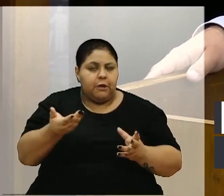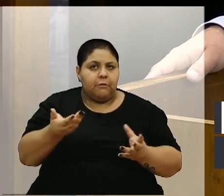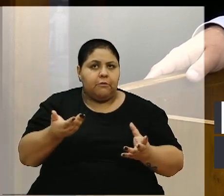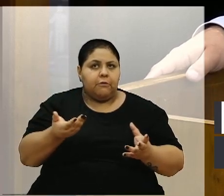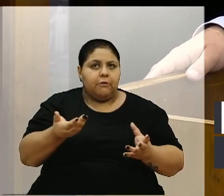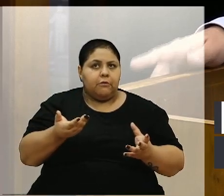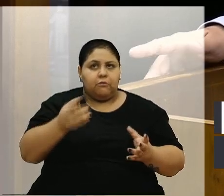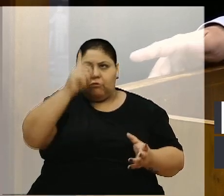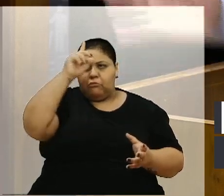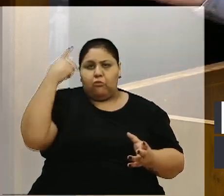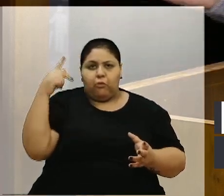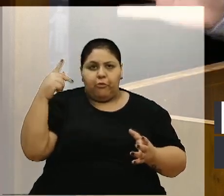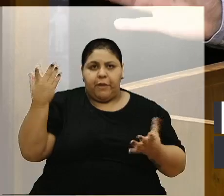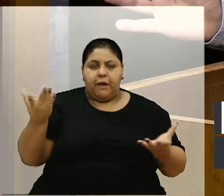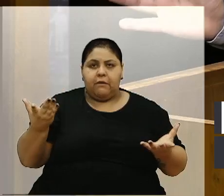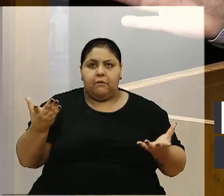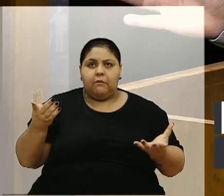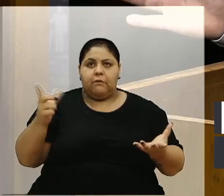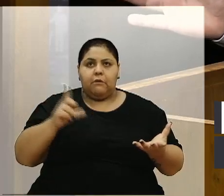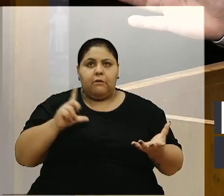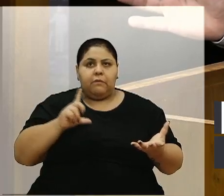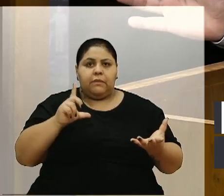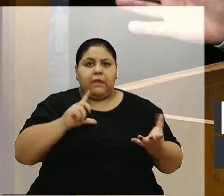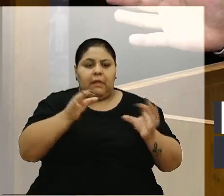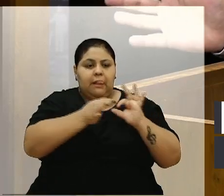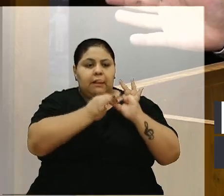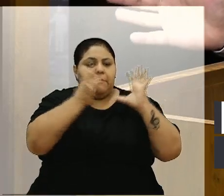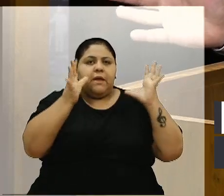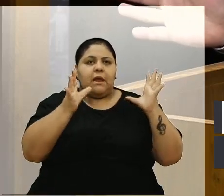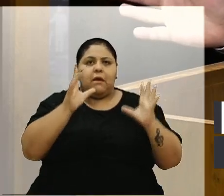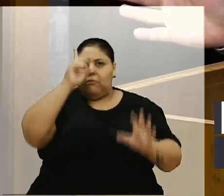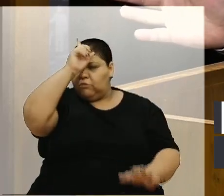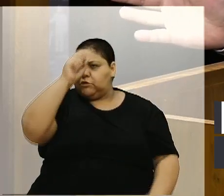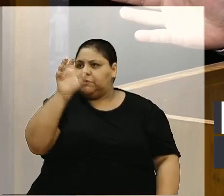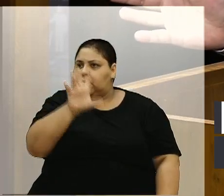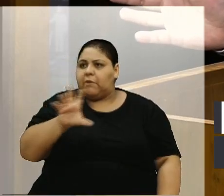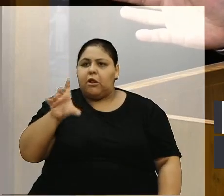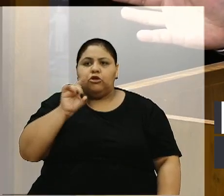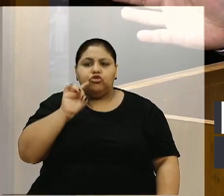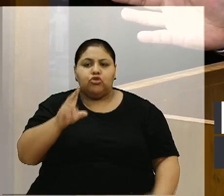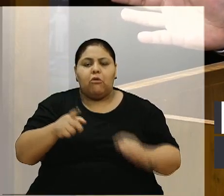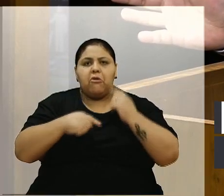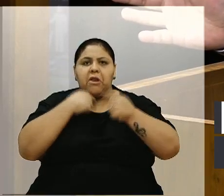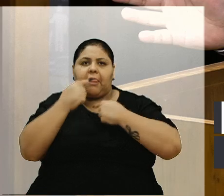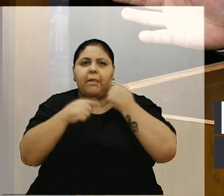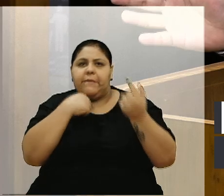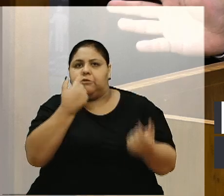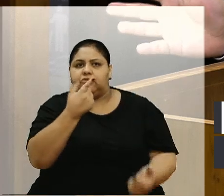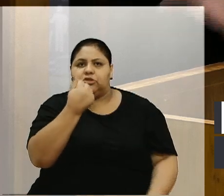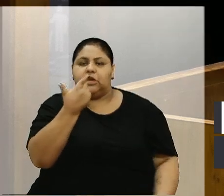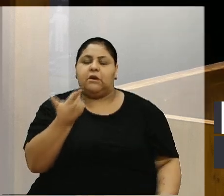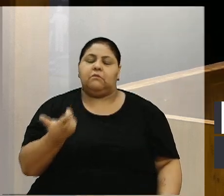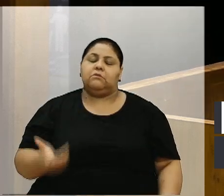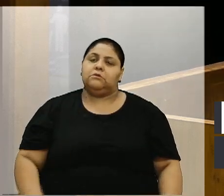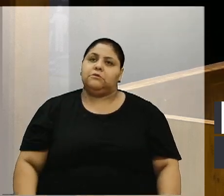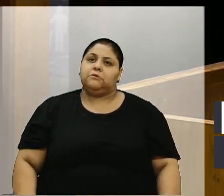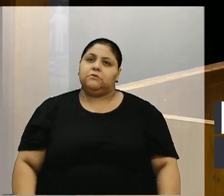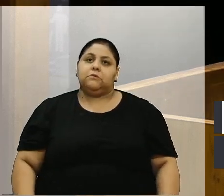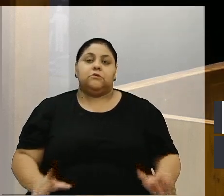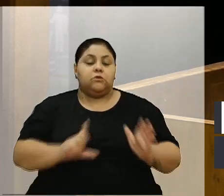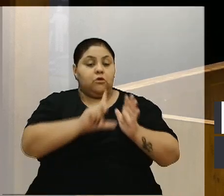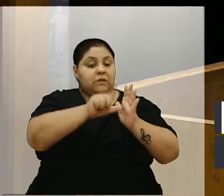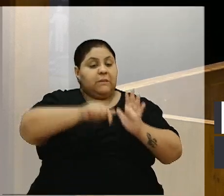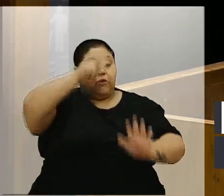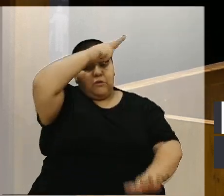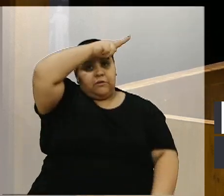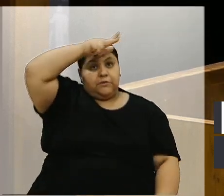Hospital Pompeia, porque tem que largar de mão o HG, porque estão reclamando de recurso. Depois,